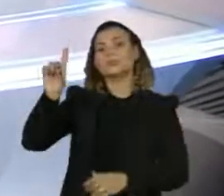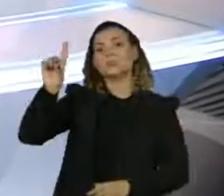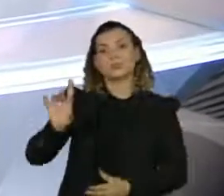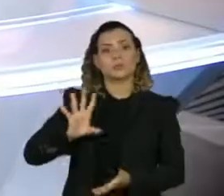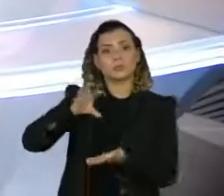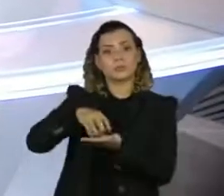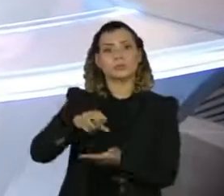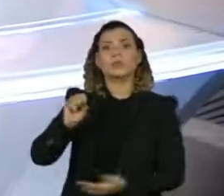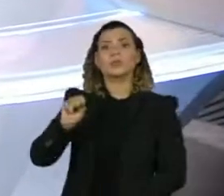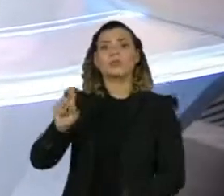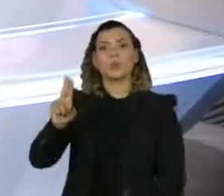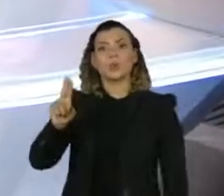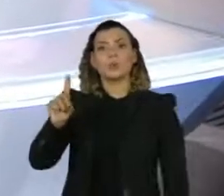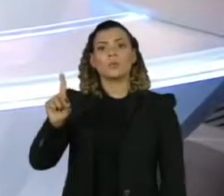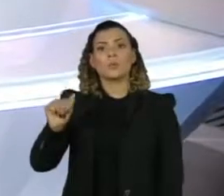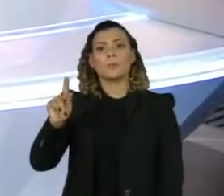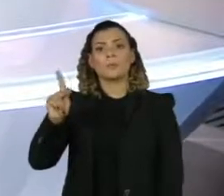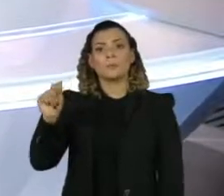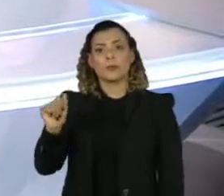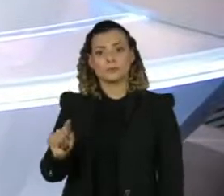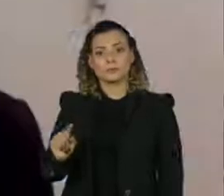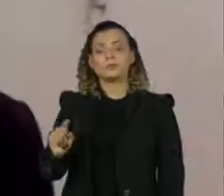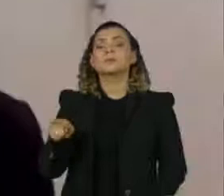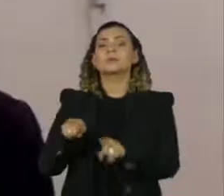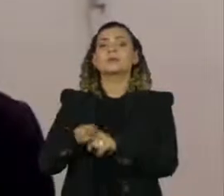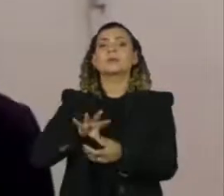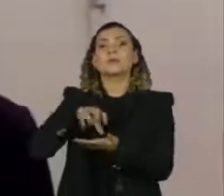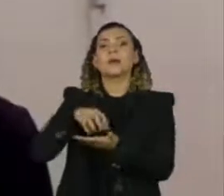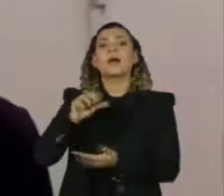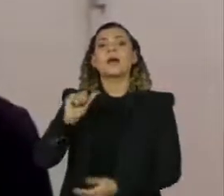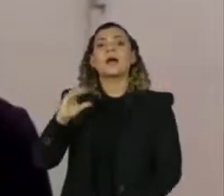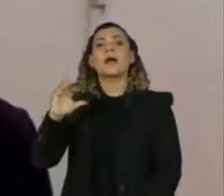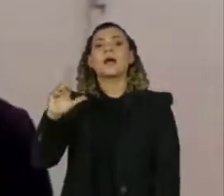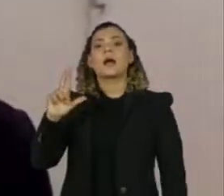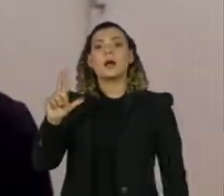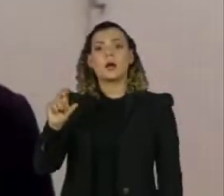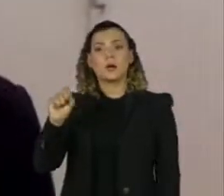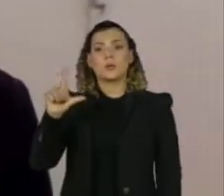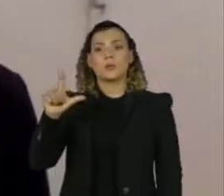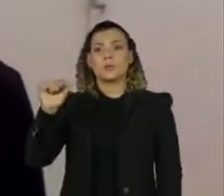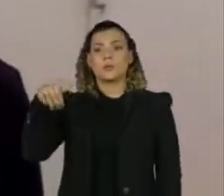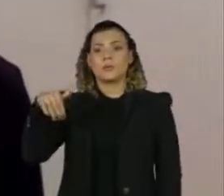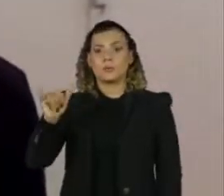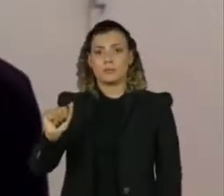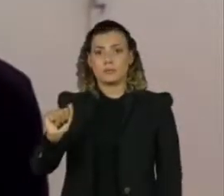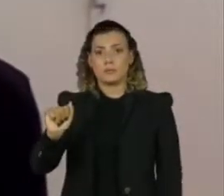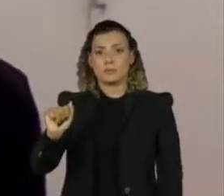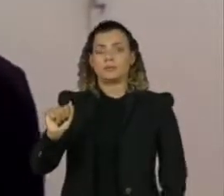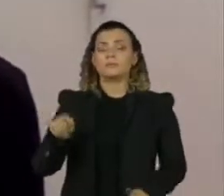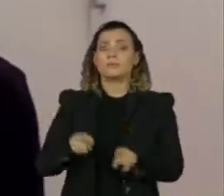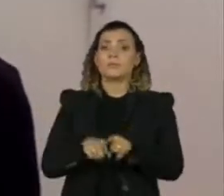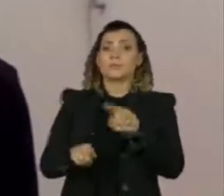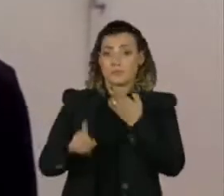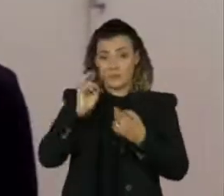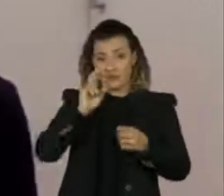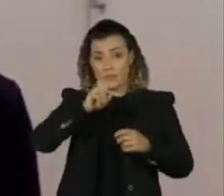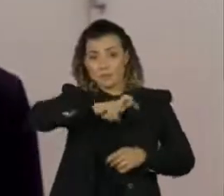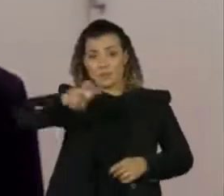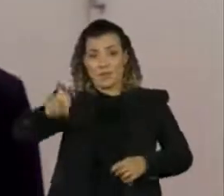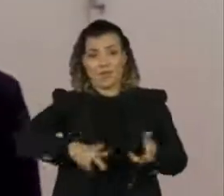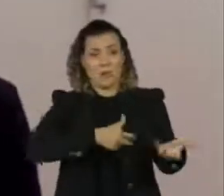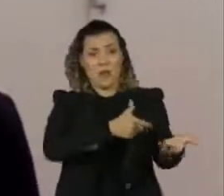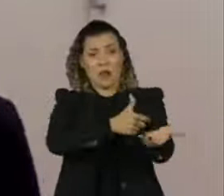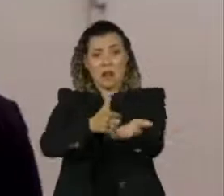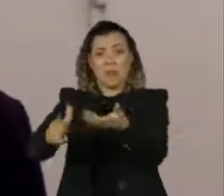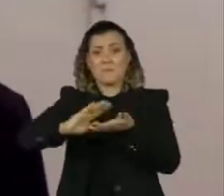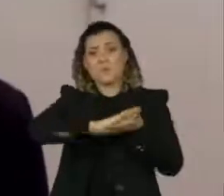do Instituto Sol da Paz, Carolina Ricardo. Ataques como o que a gente viu na escola do Texas, né? Como você bem disse, eles